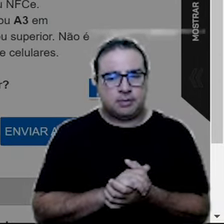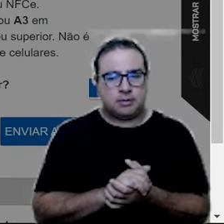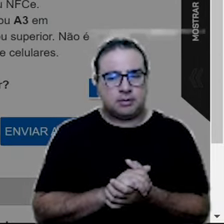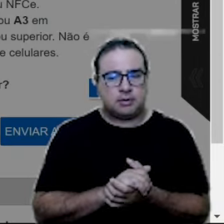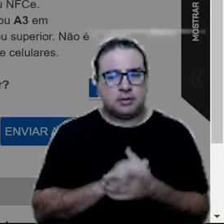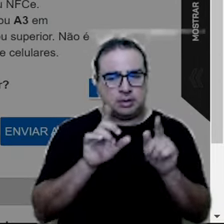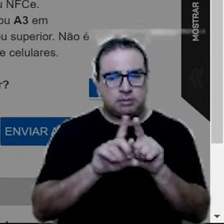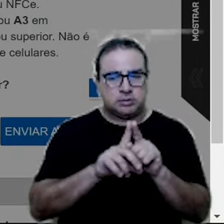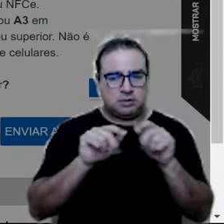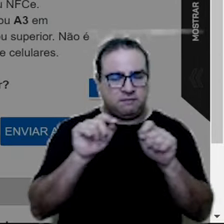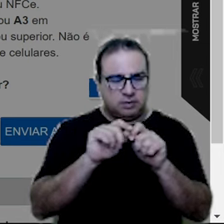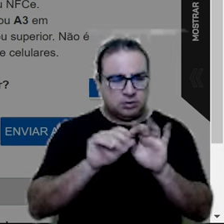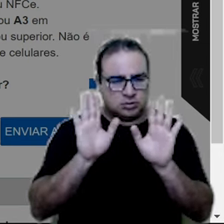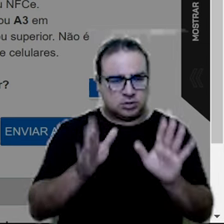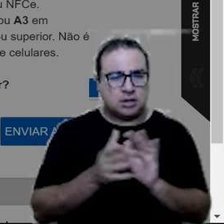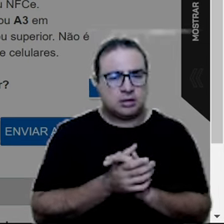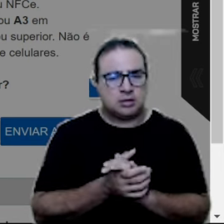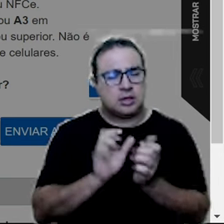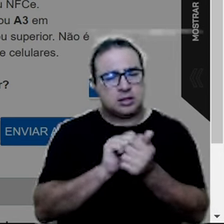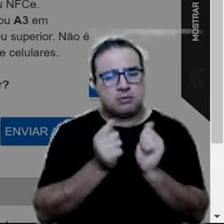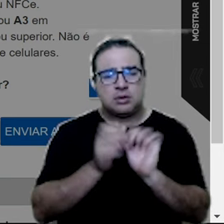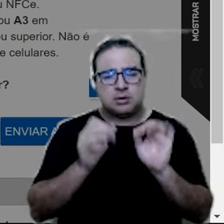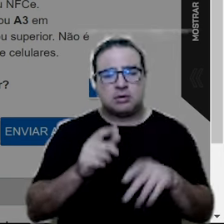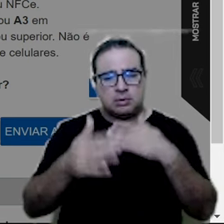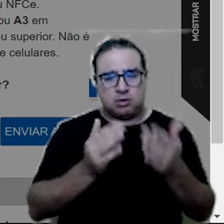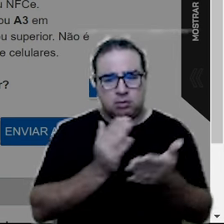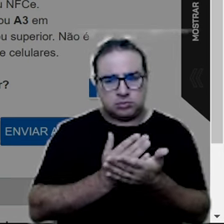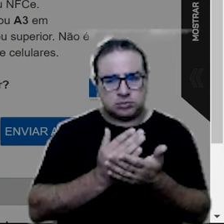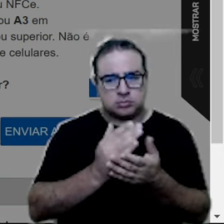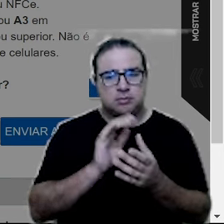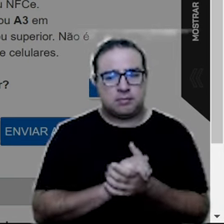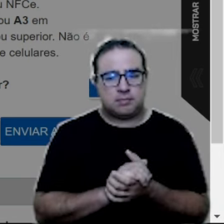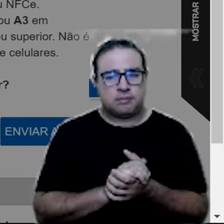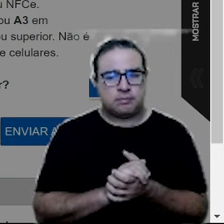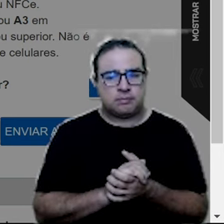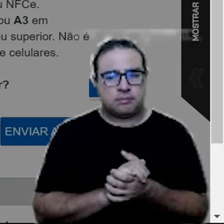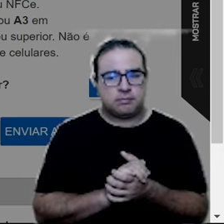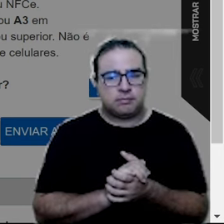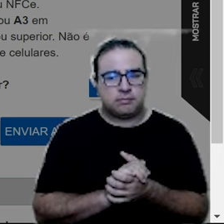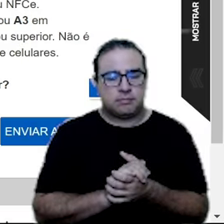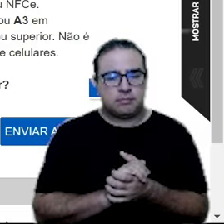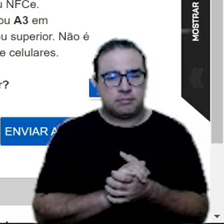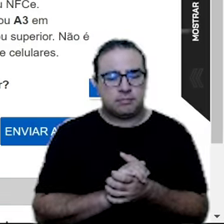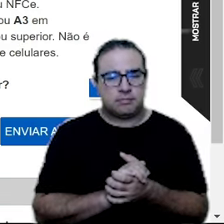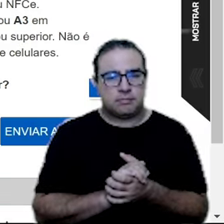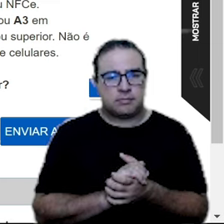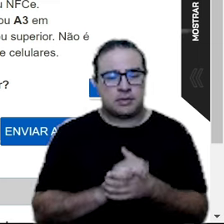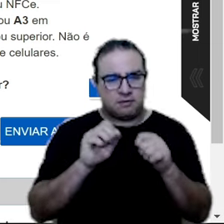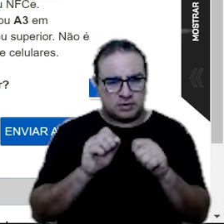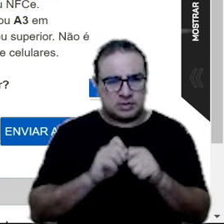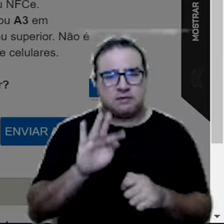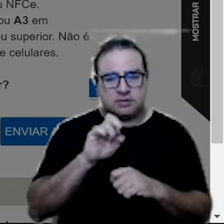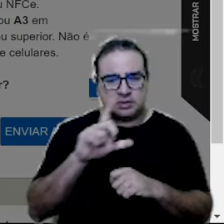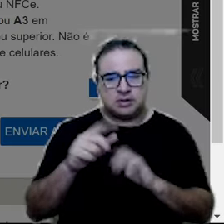Eh também deve estar feita adequadamente a parte também de